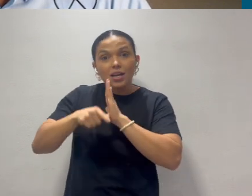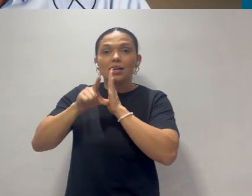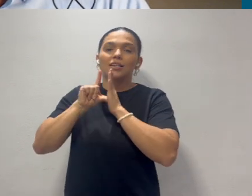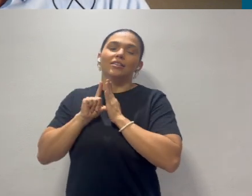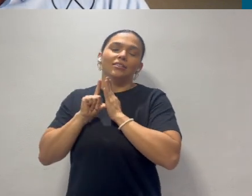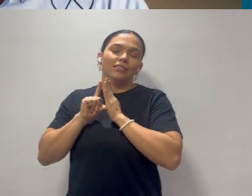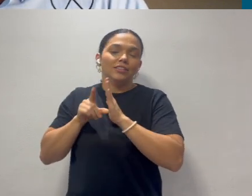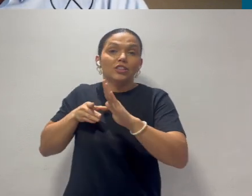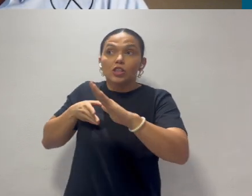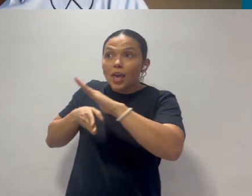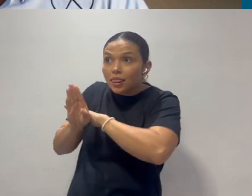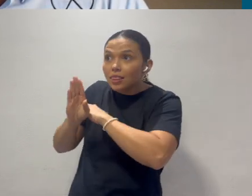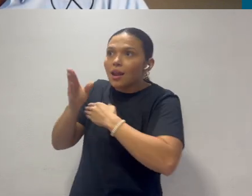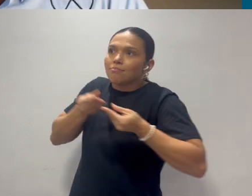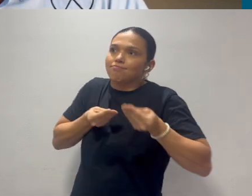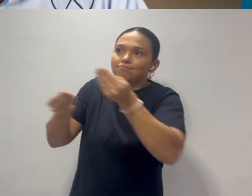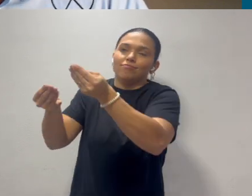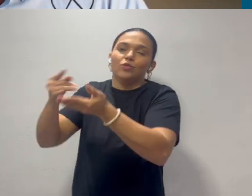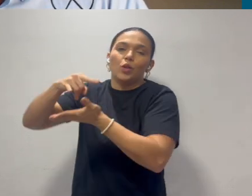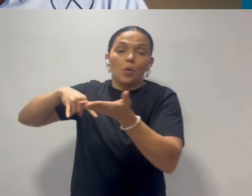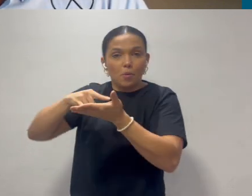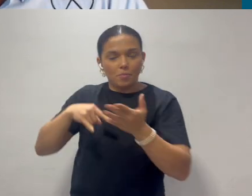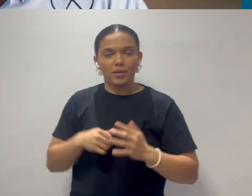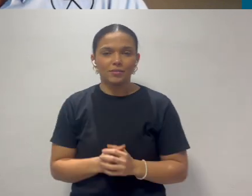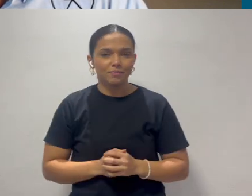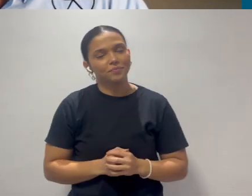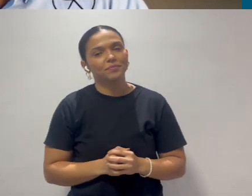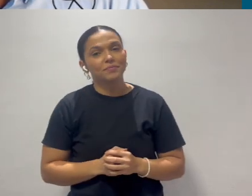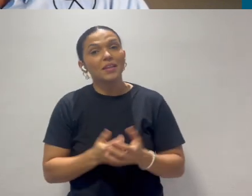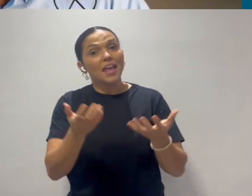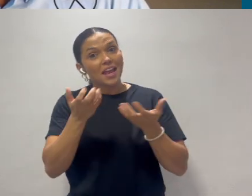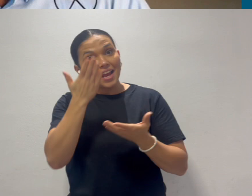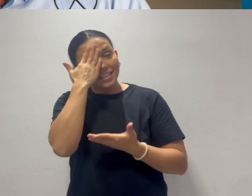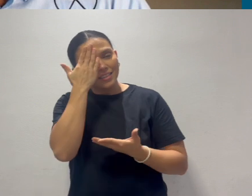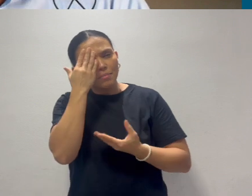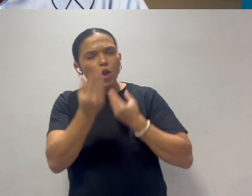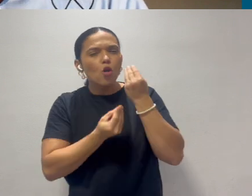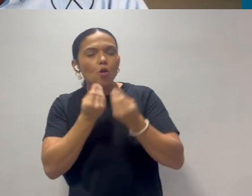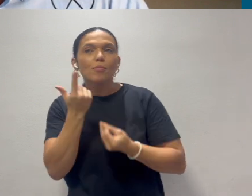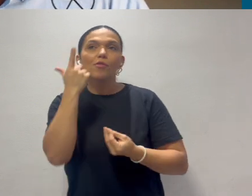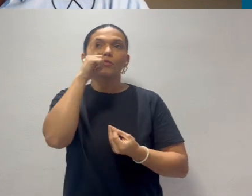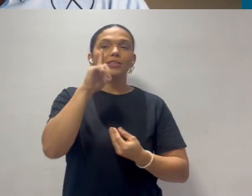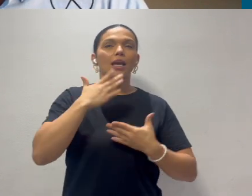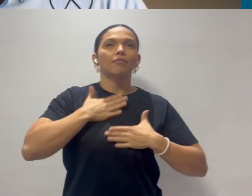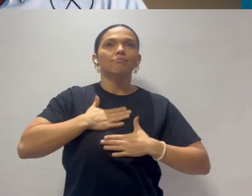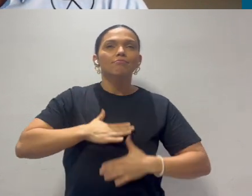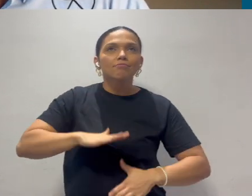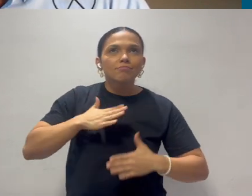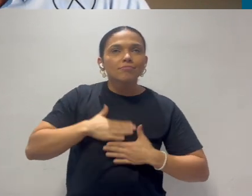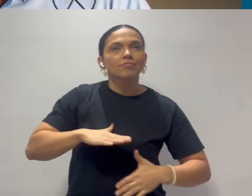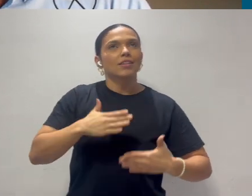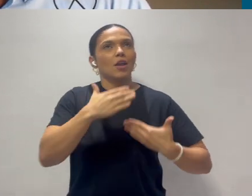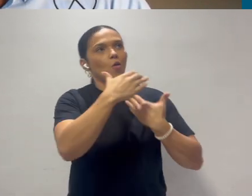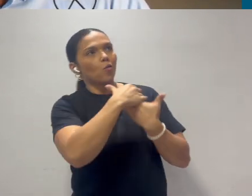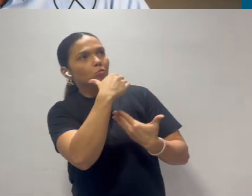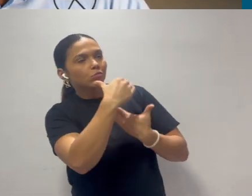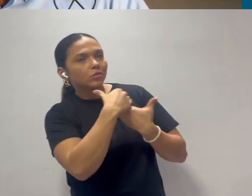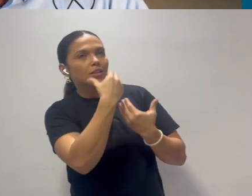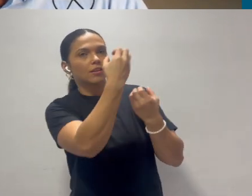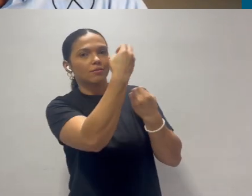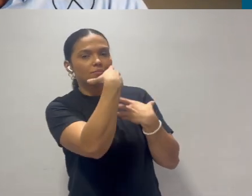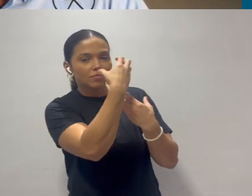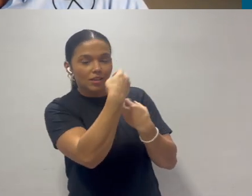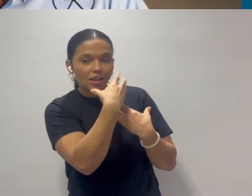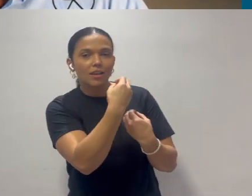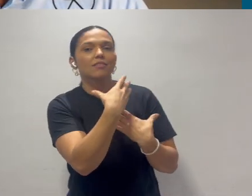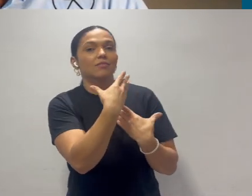saber como ter toda essa tranquilidade, esse amparo para esse momento? É só você, aqui